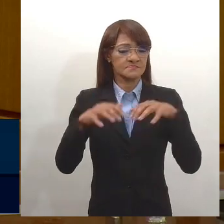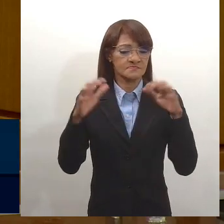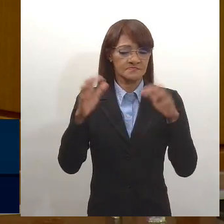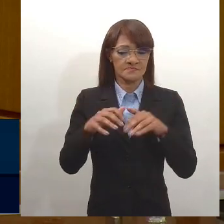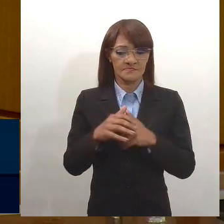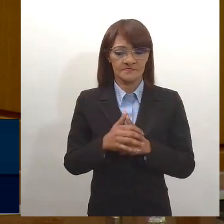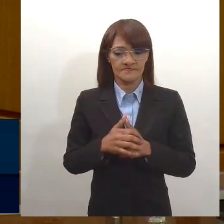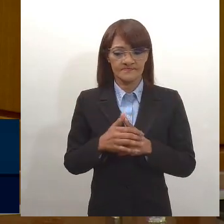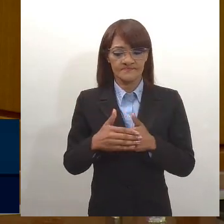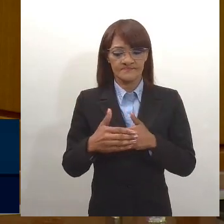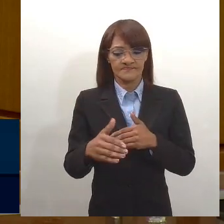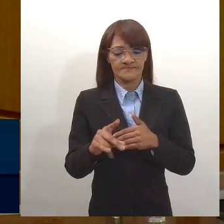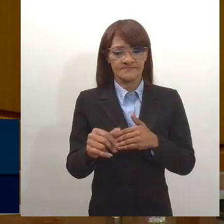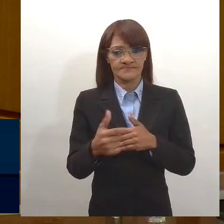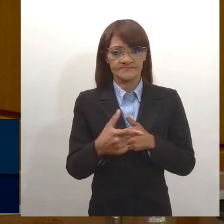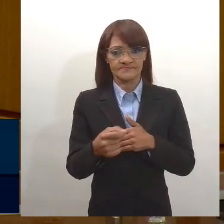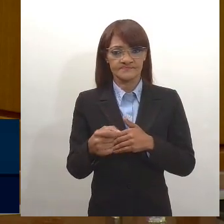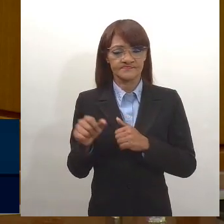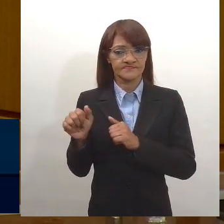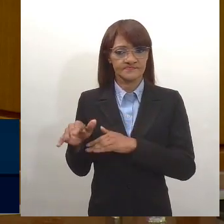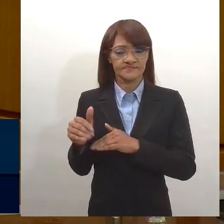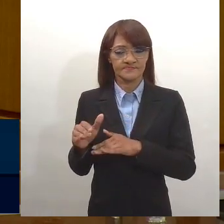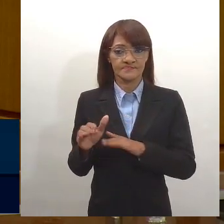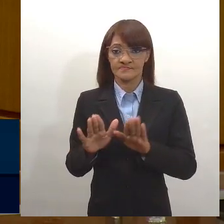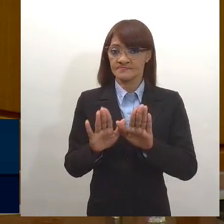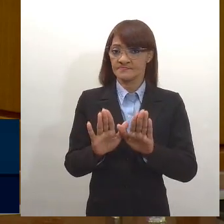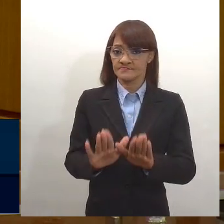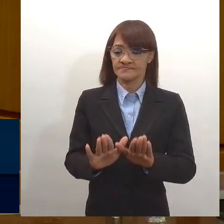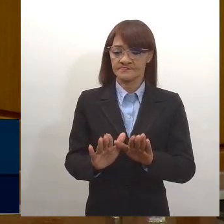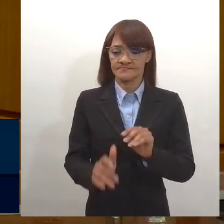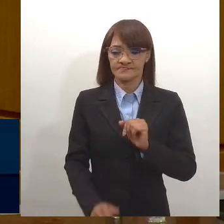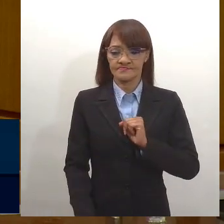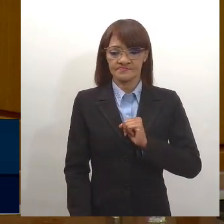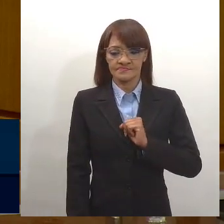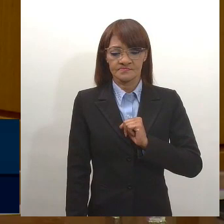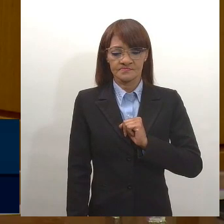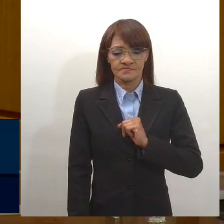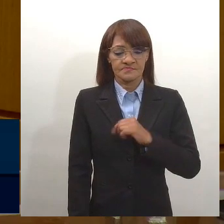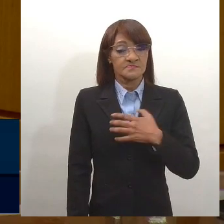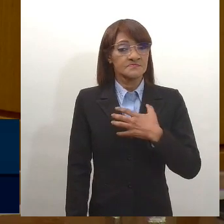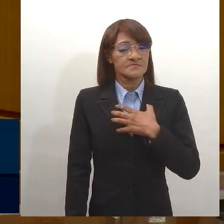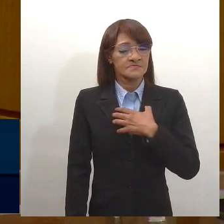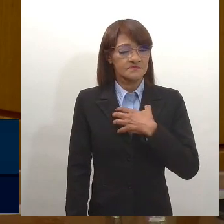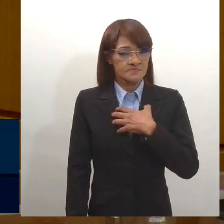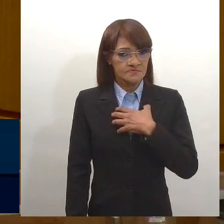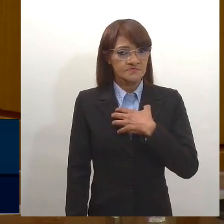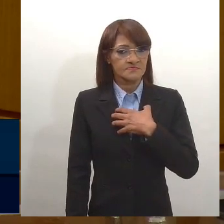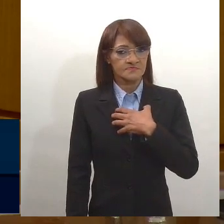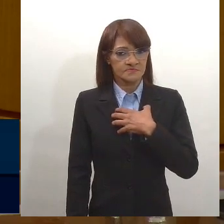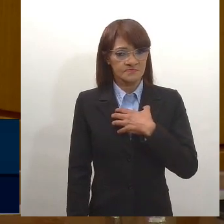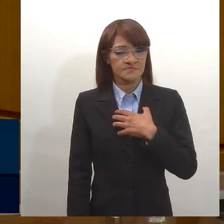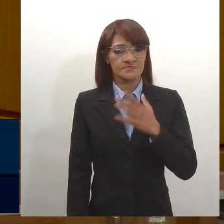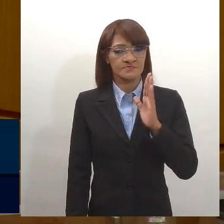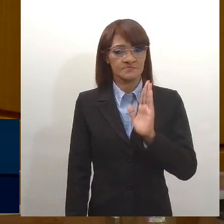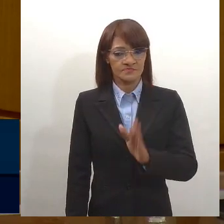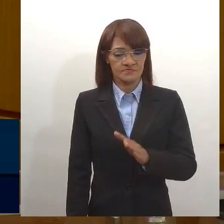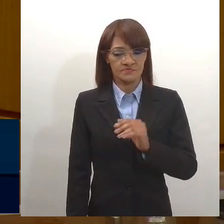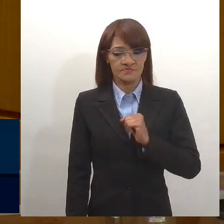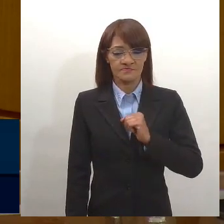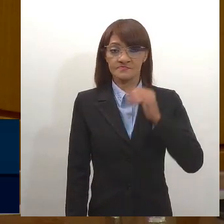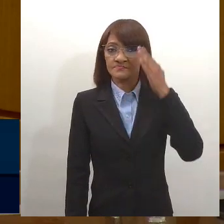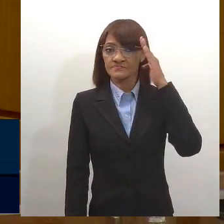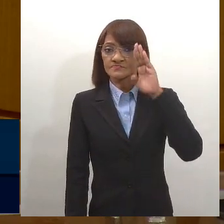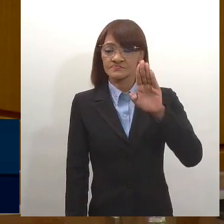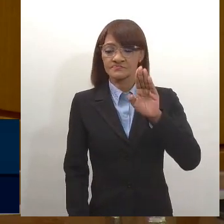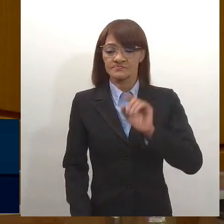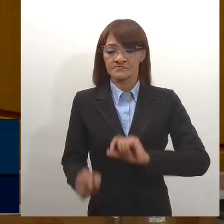mas nós já sentimos o grande problema da região, principalmente do Médio e do Alto Sertão, que é a falta